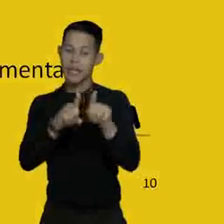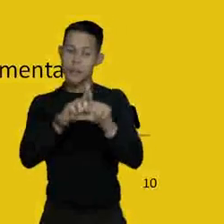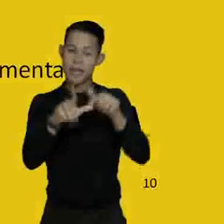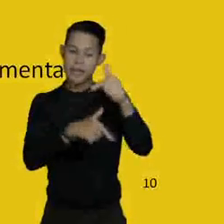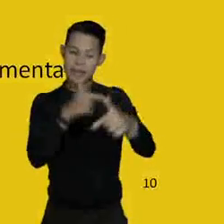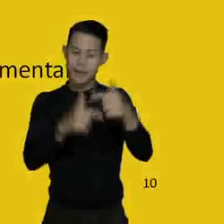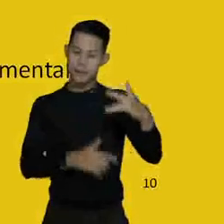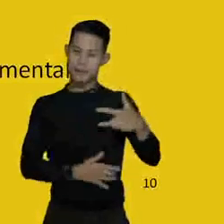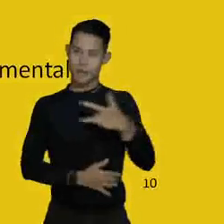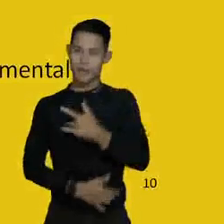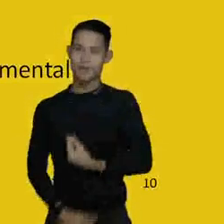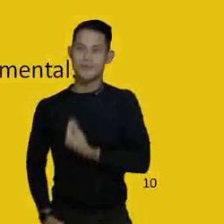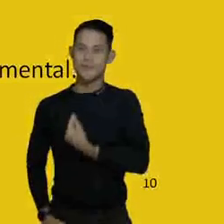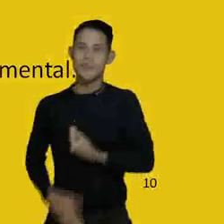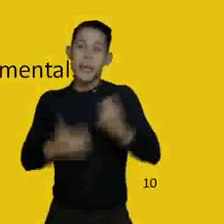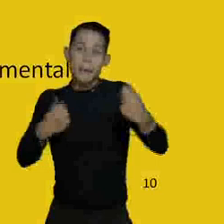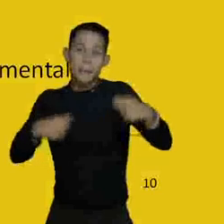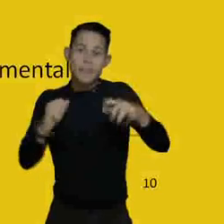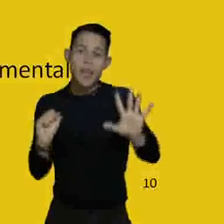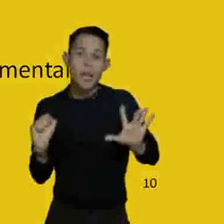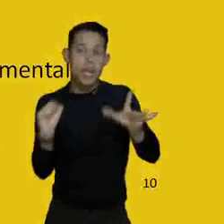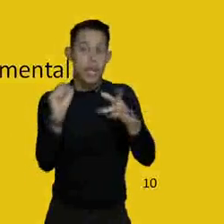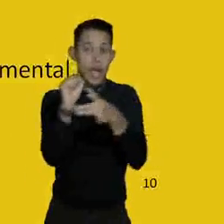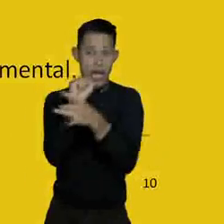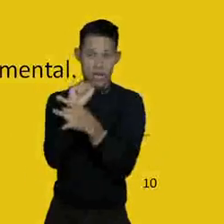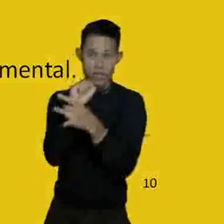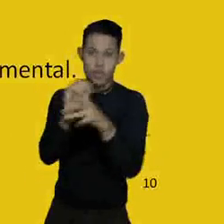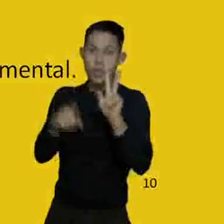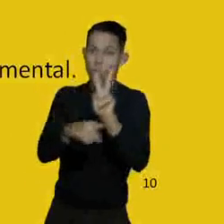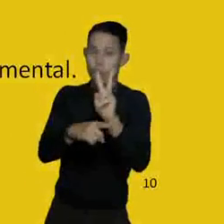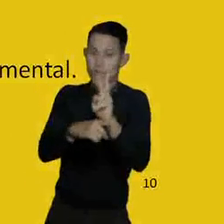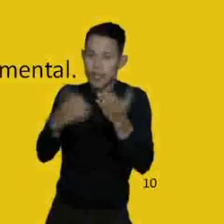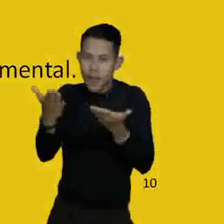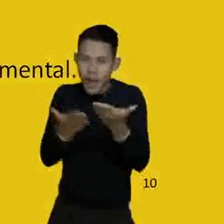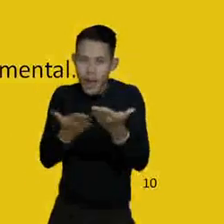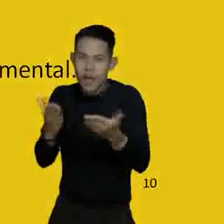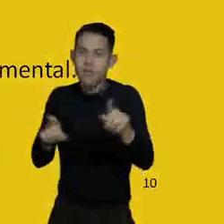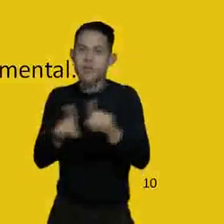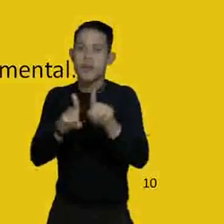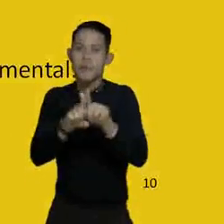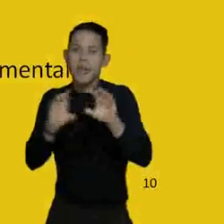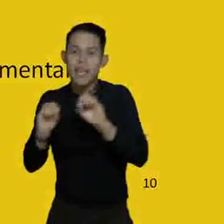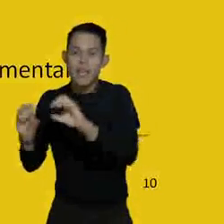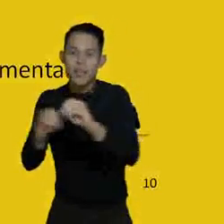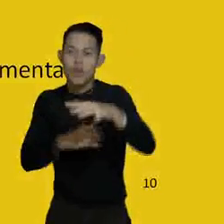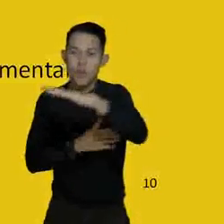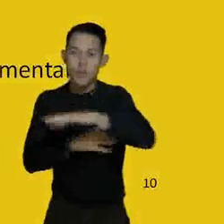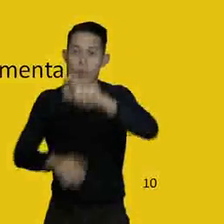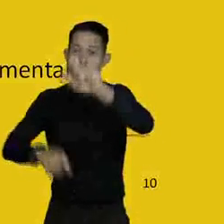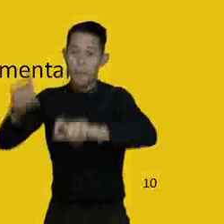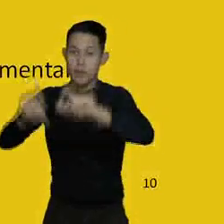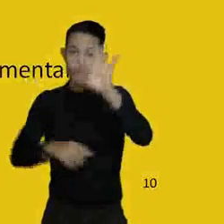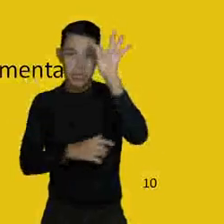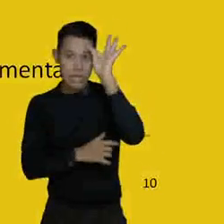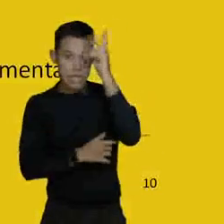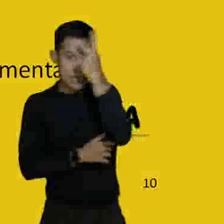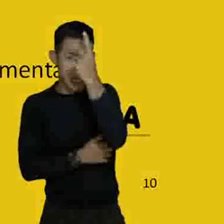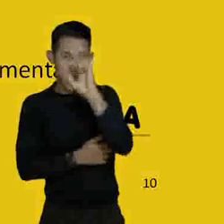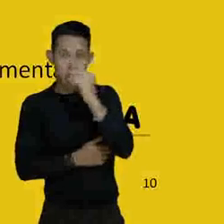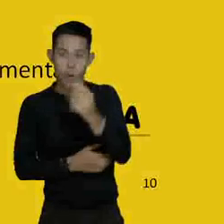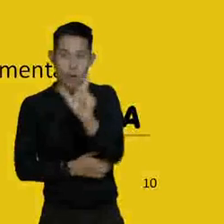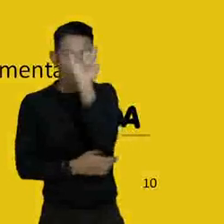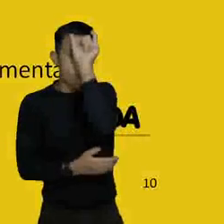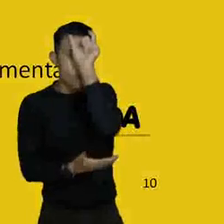devem garantir o cuidado e a proteção a educando com dislexia TDH ou outro transtorno com vistas